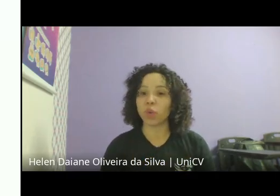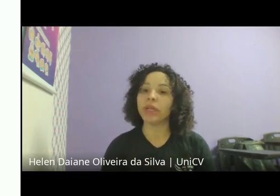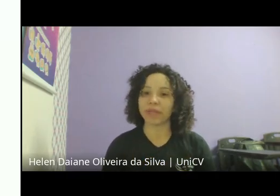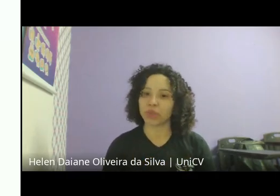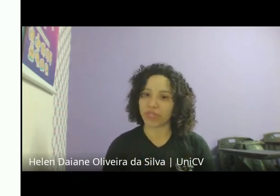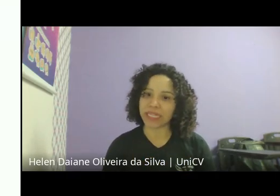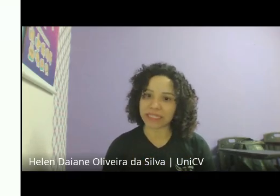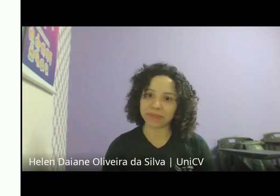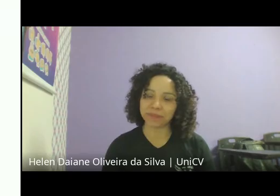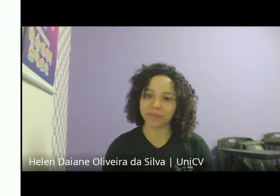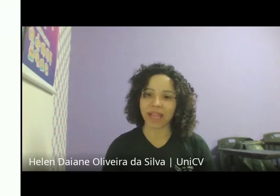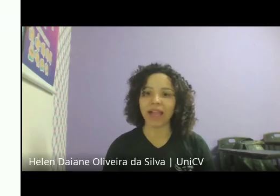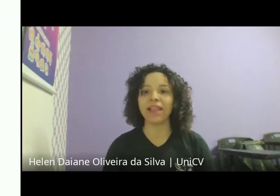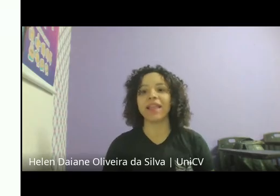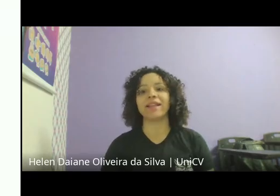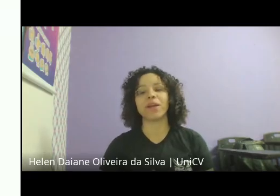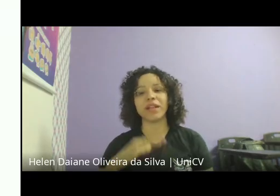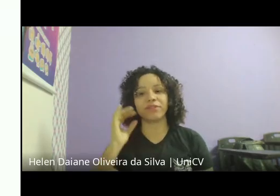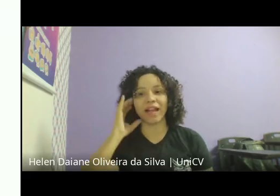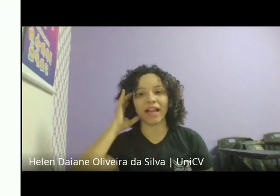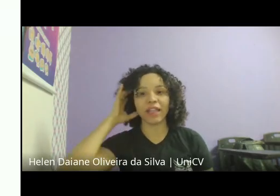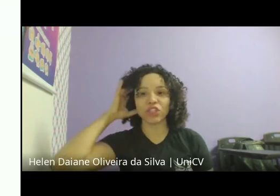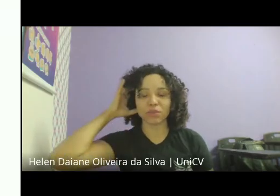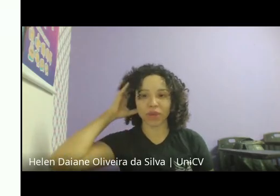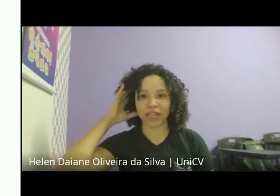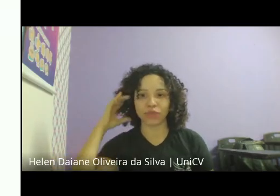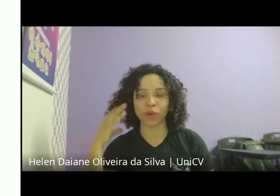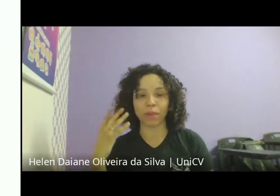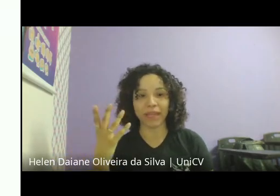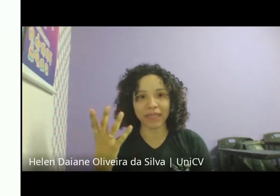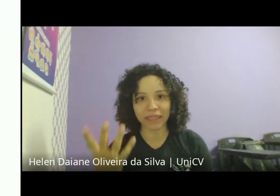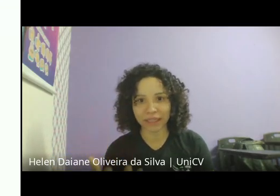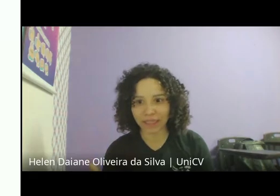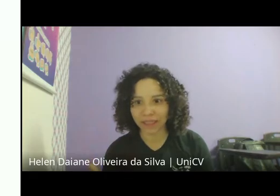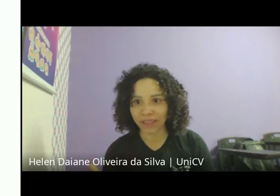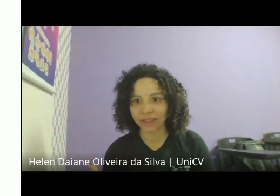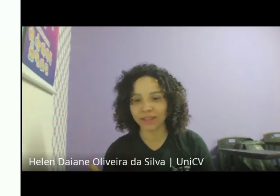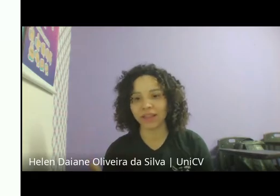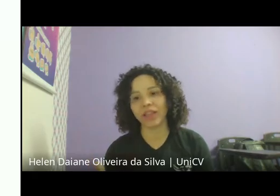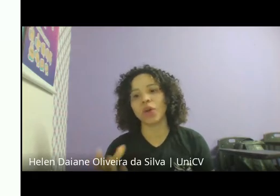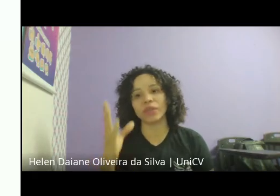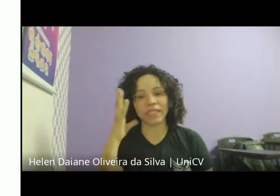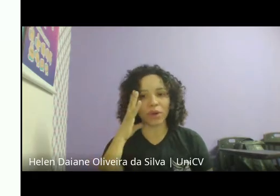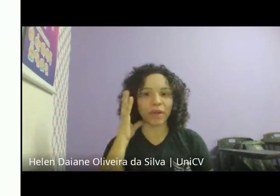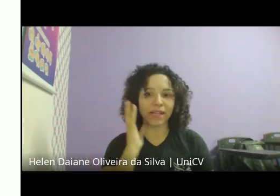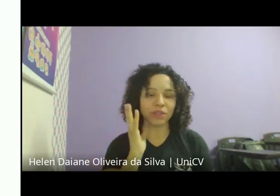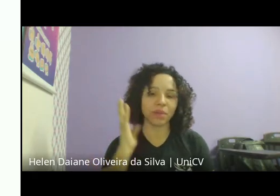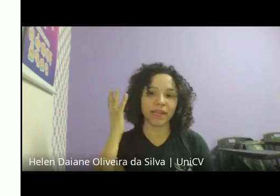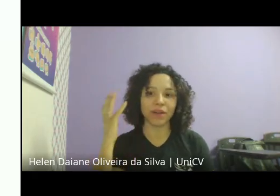uma cura para surdez, tá? Então, ele vai estimular de forma mecânica o